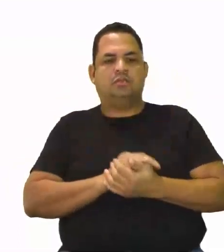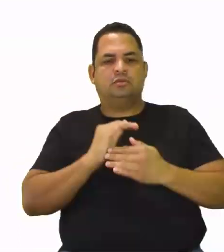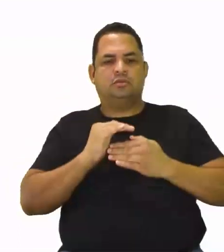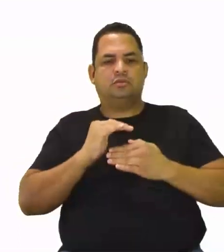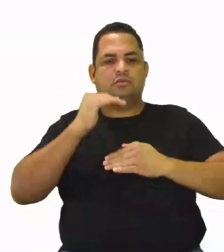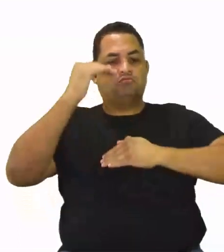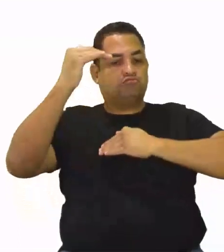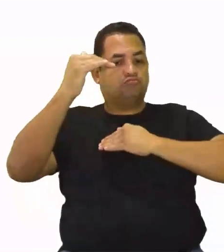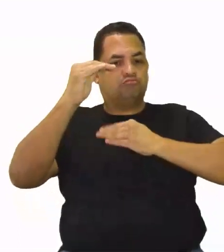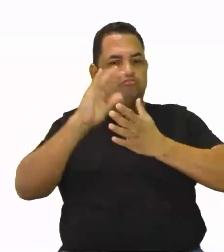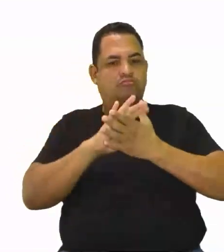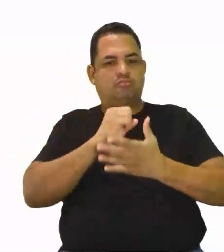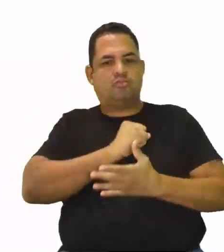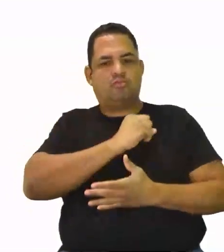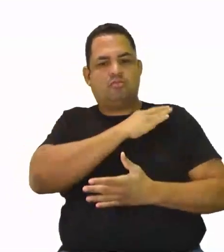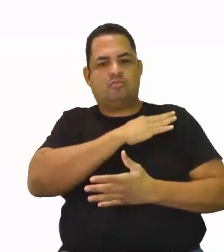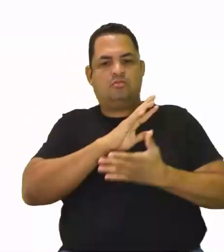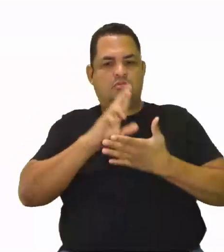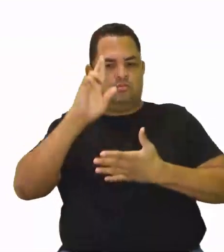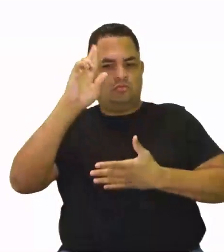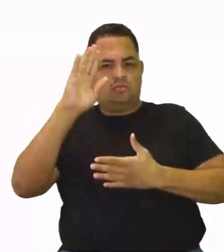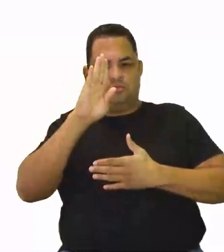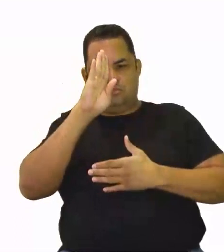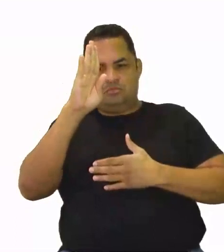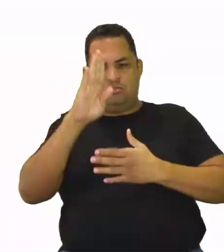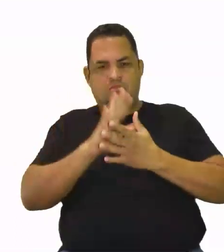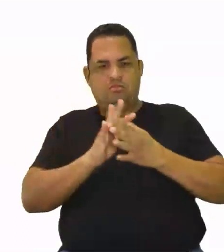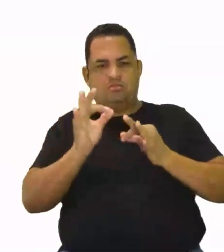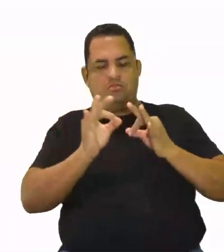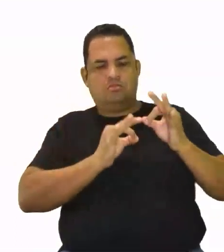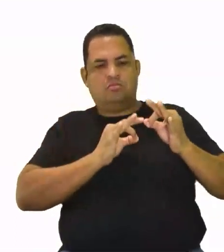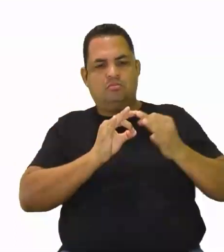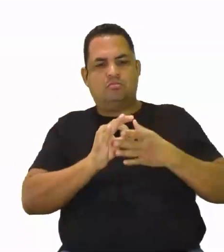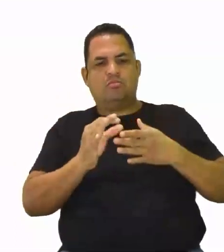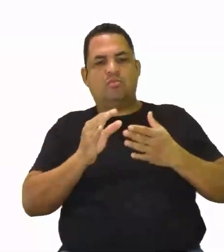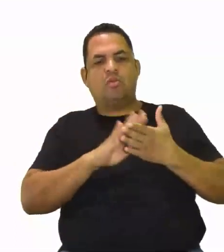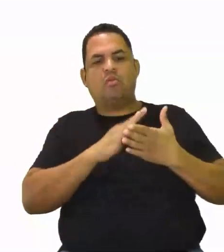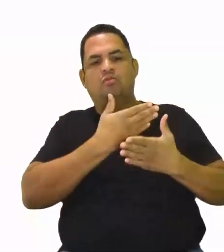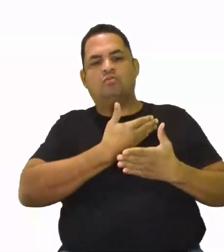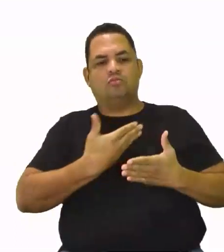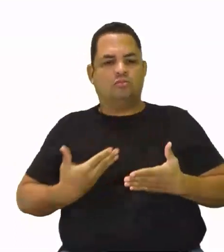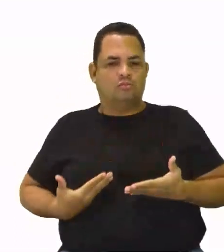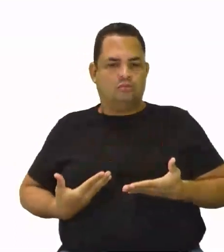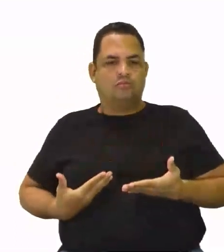Ascensão dos militares à direção dos principais órgãos políticos,